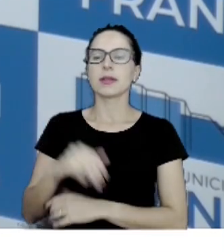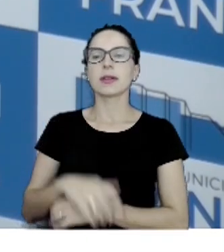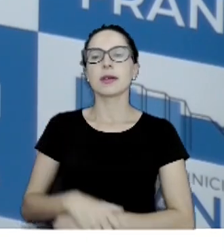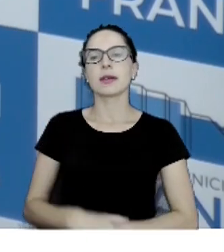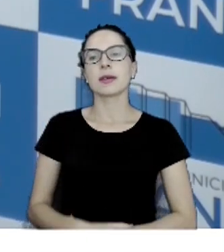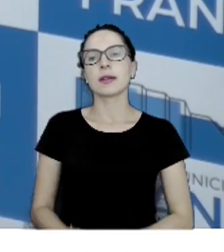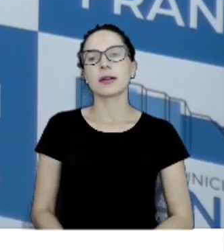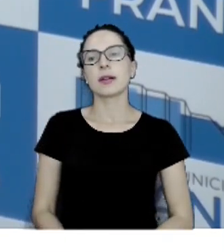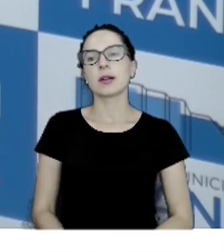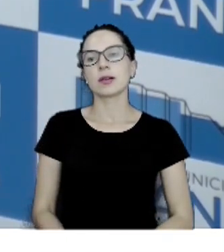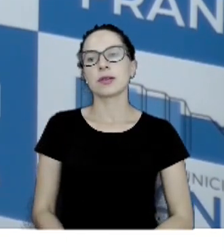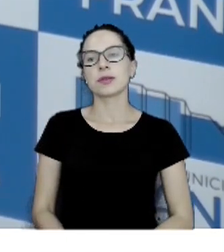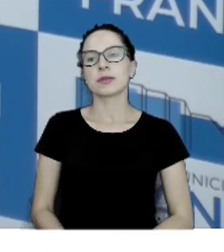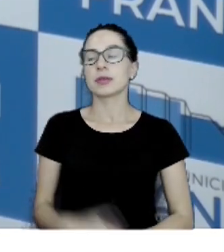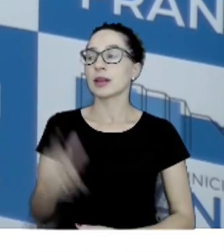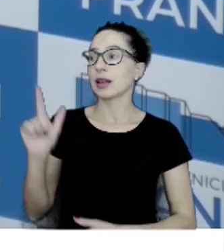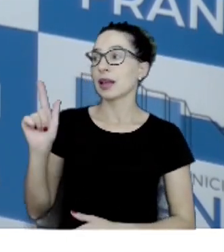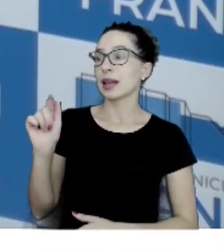gaúcho.